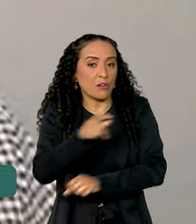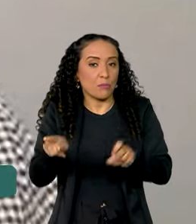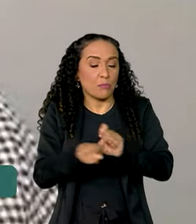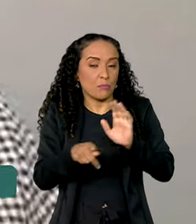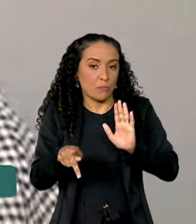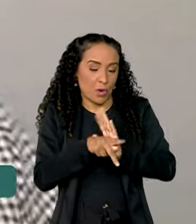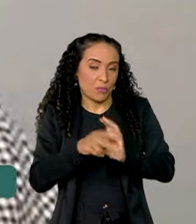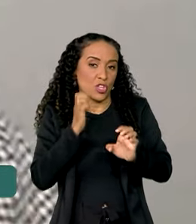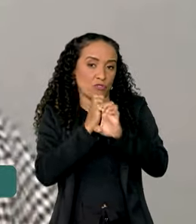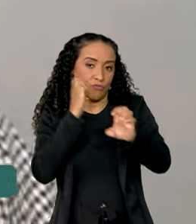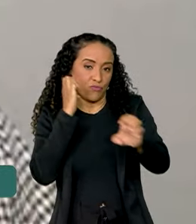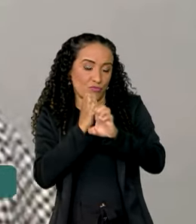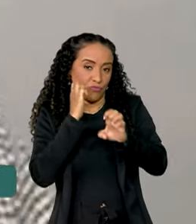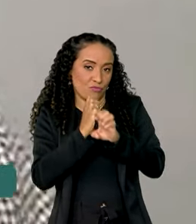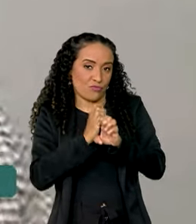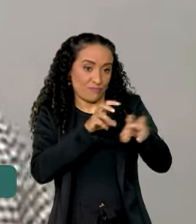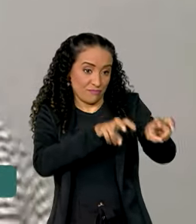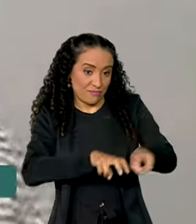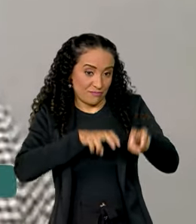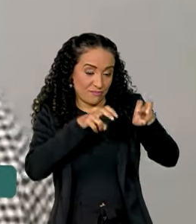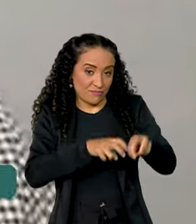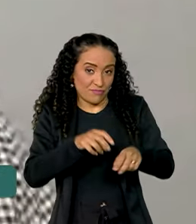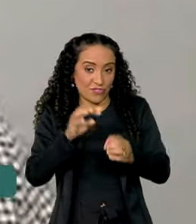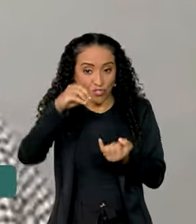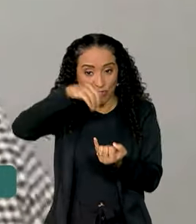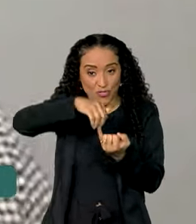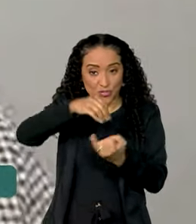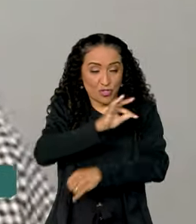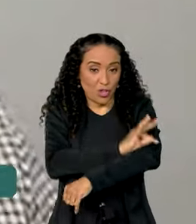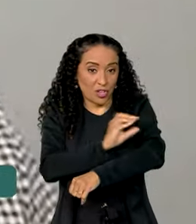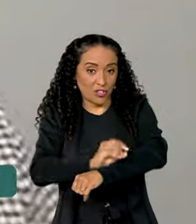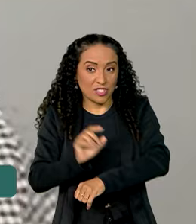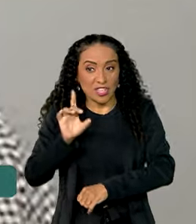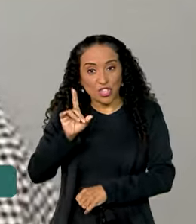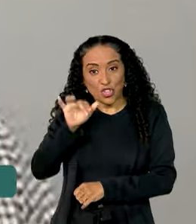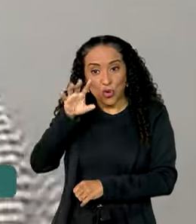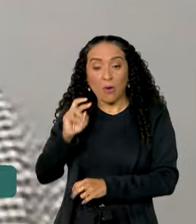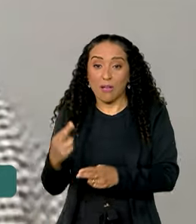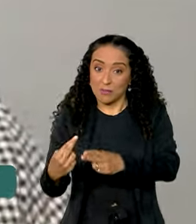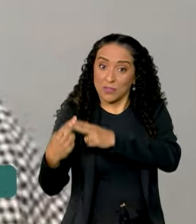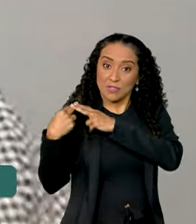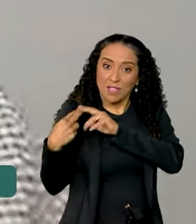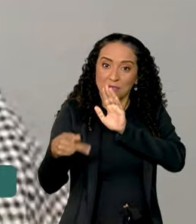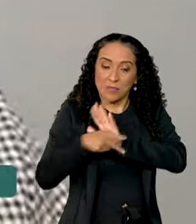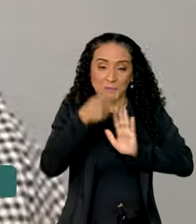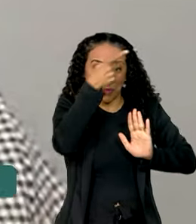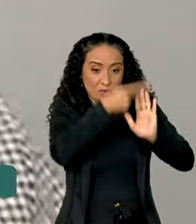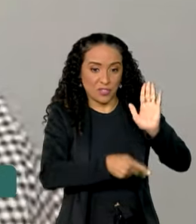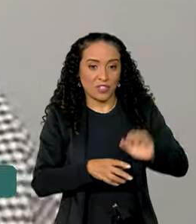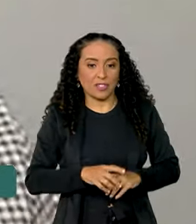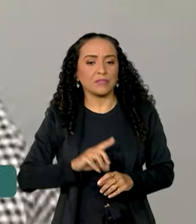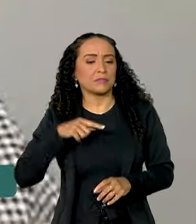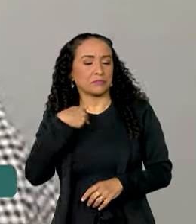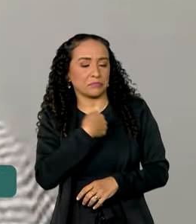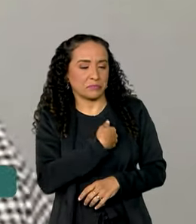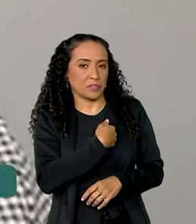Agronômica do Instituto Federal do Tocantins Diogo é um dos responsáveis pelo projeto a gente eh sabe